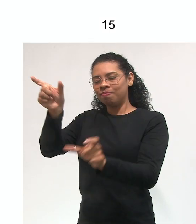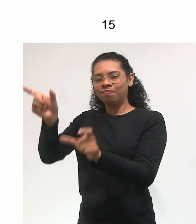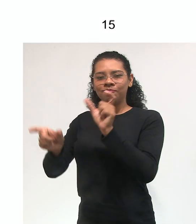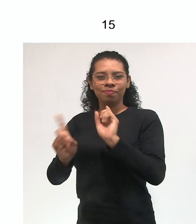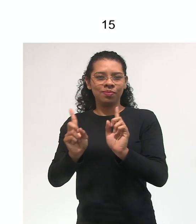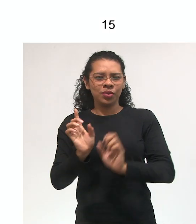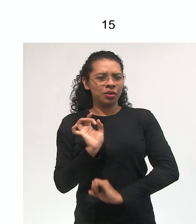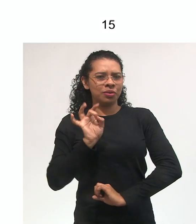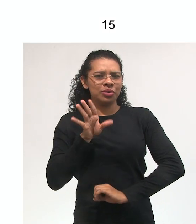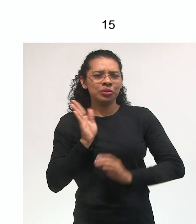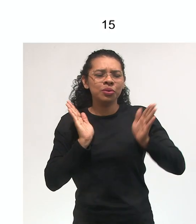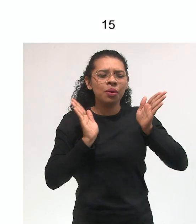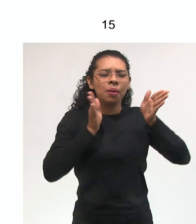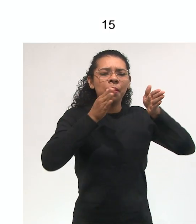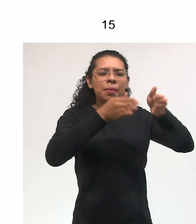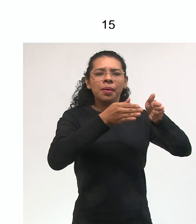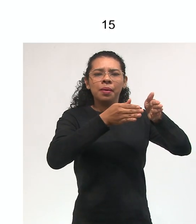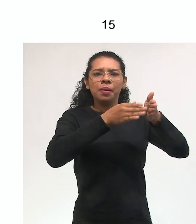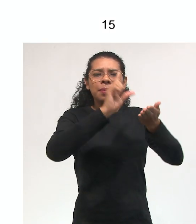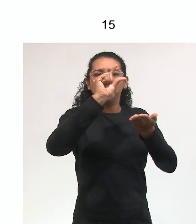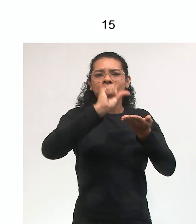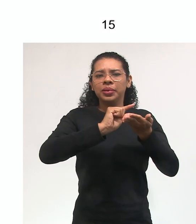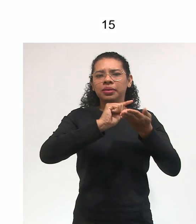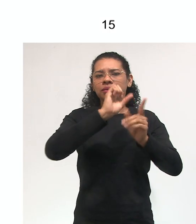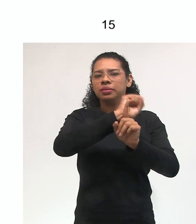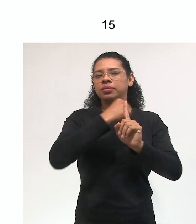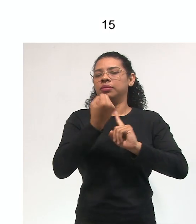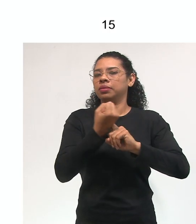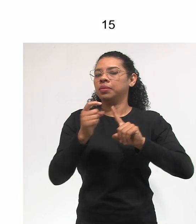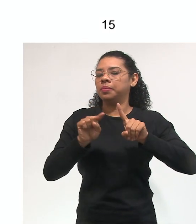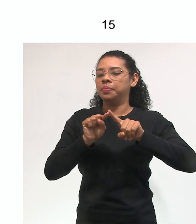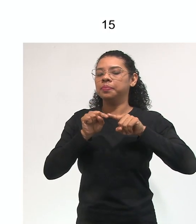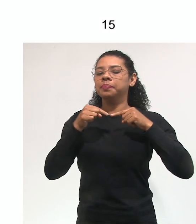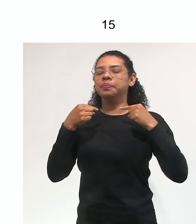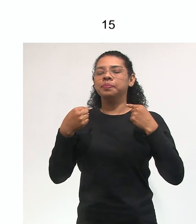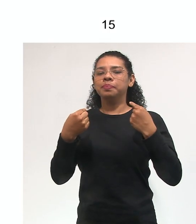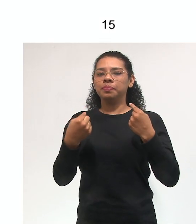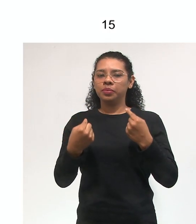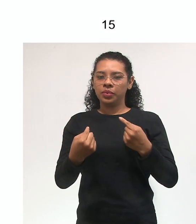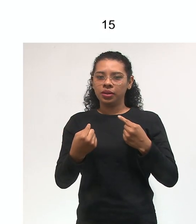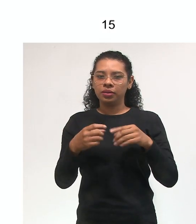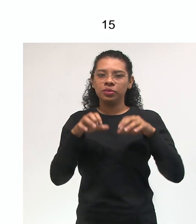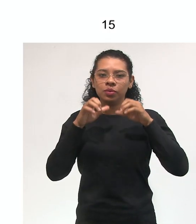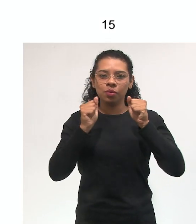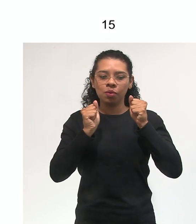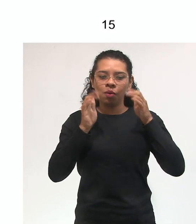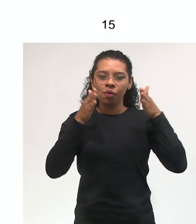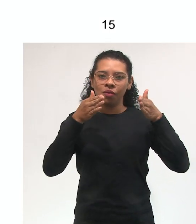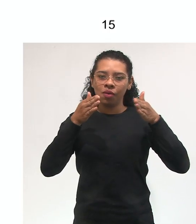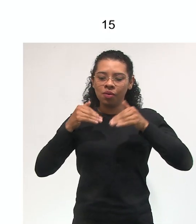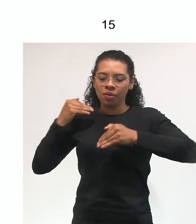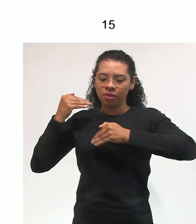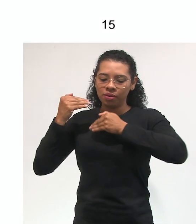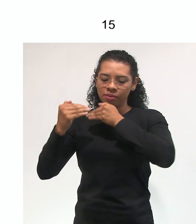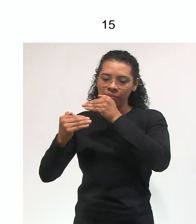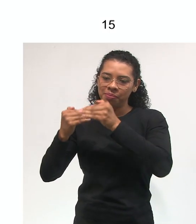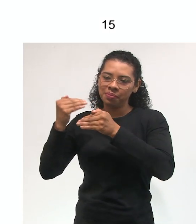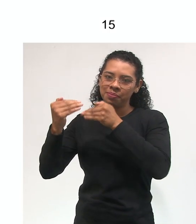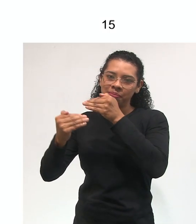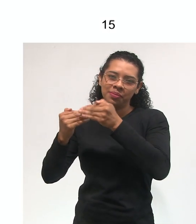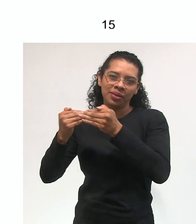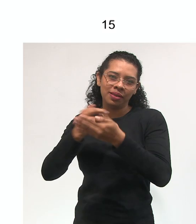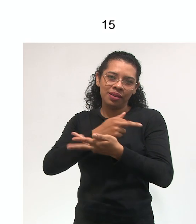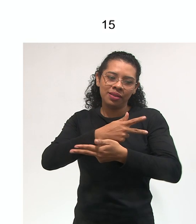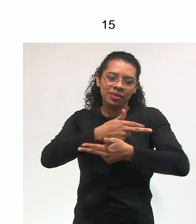às funções específicas da sociedade, mas poderiam se desenvolver em suas